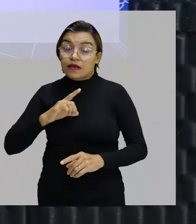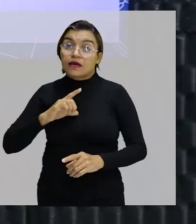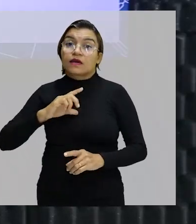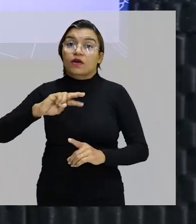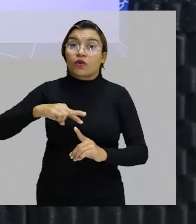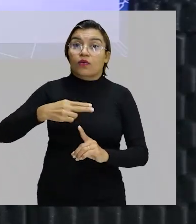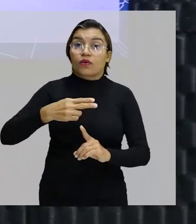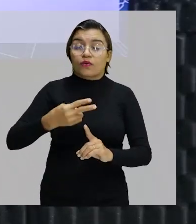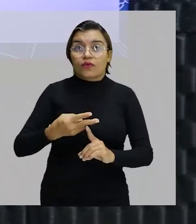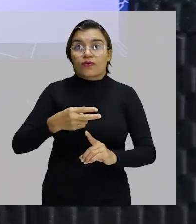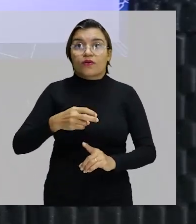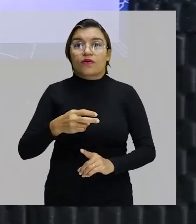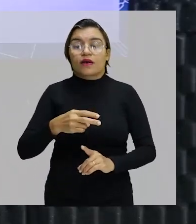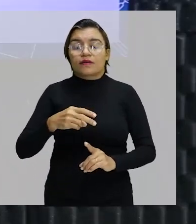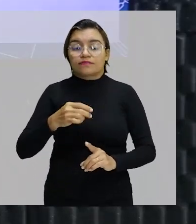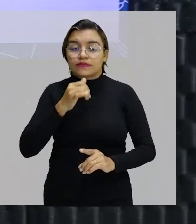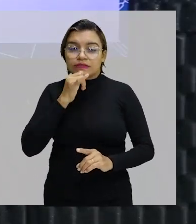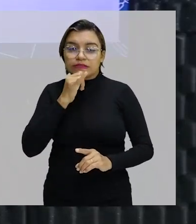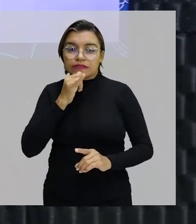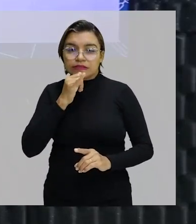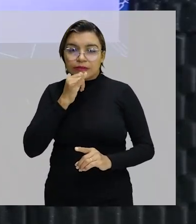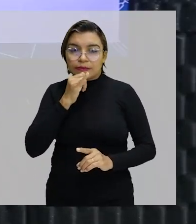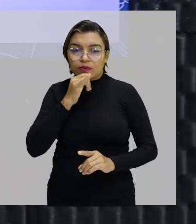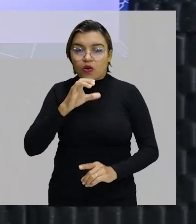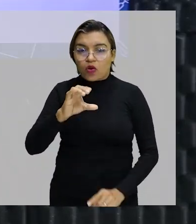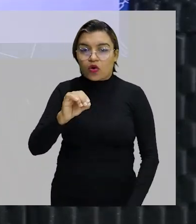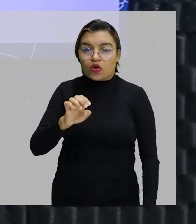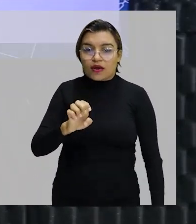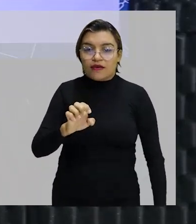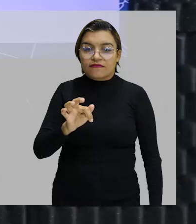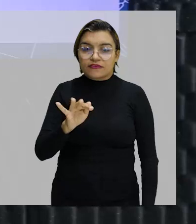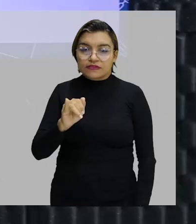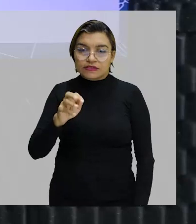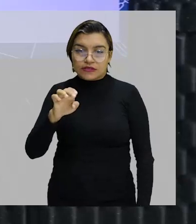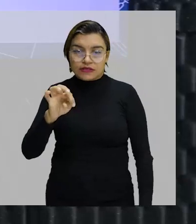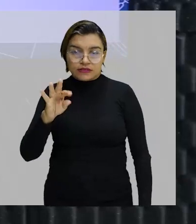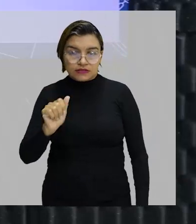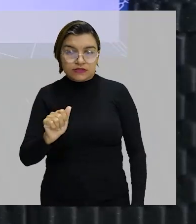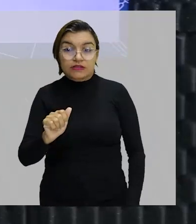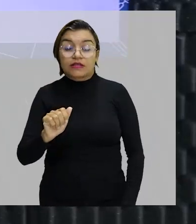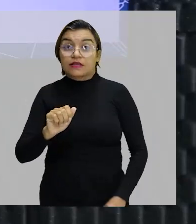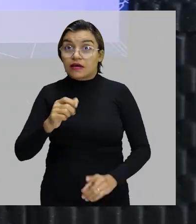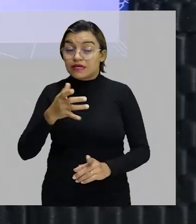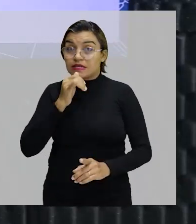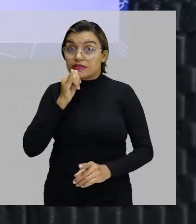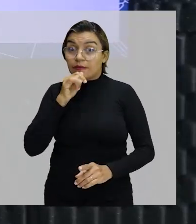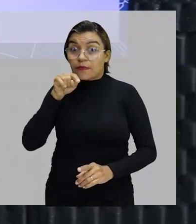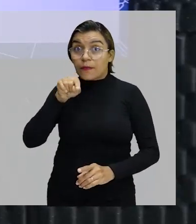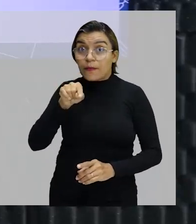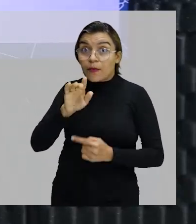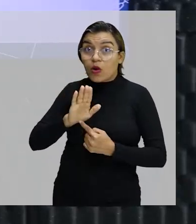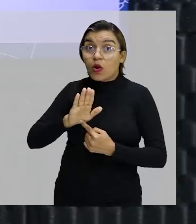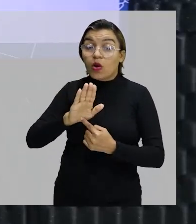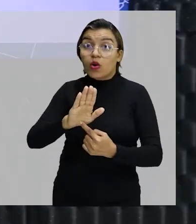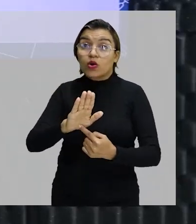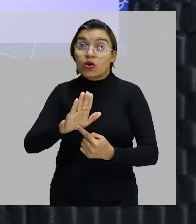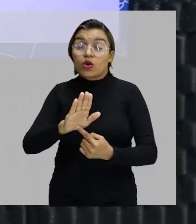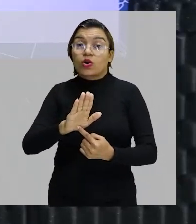da equação. Aqui é importante porque os coeficientes eles vão indicar a proporção, a